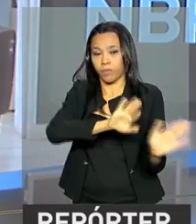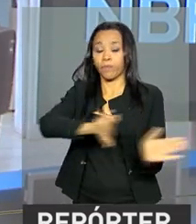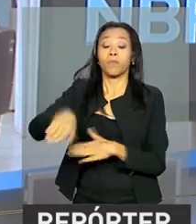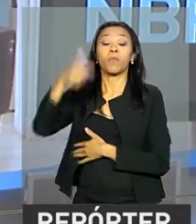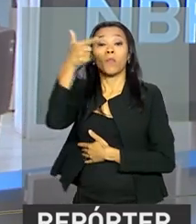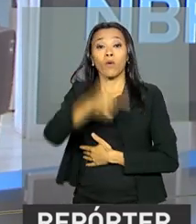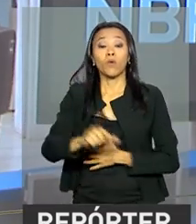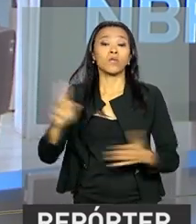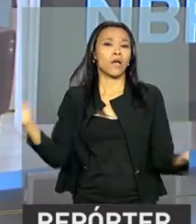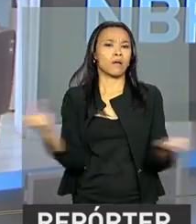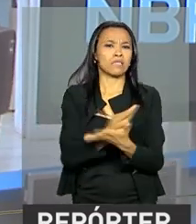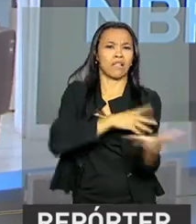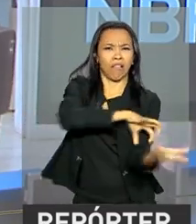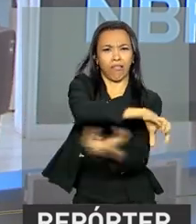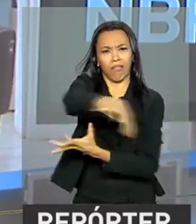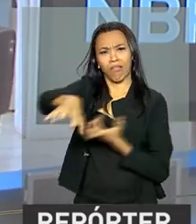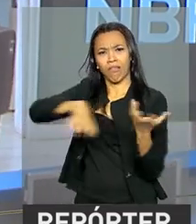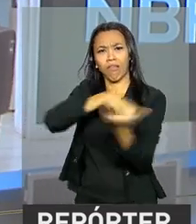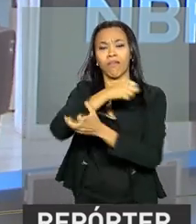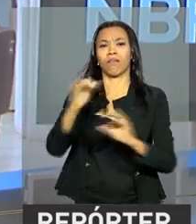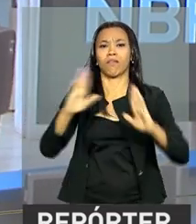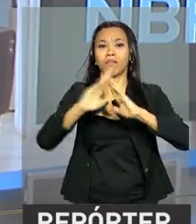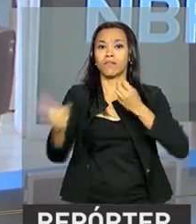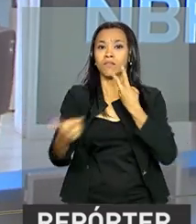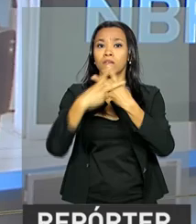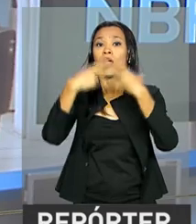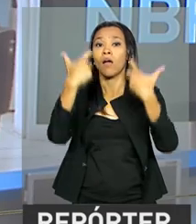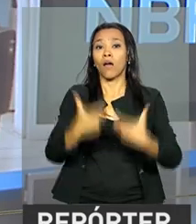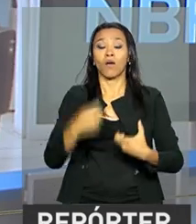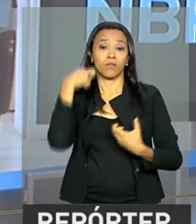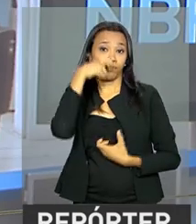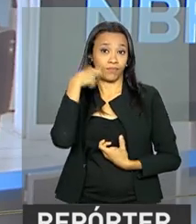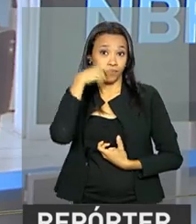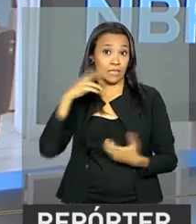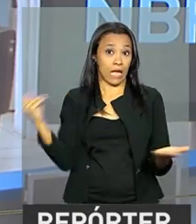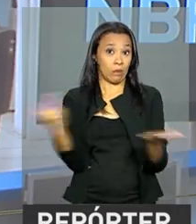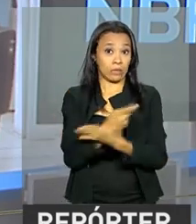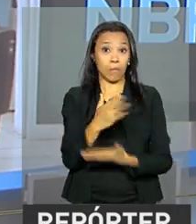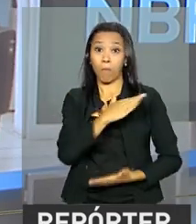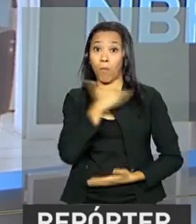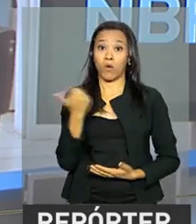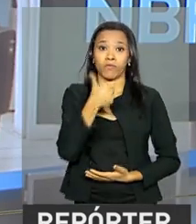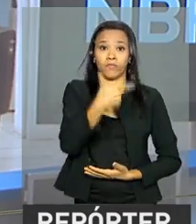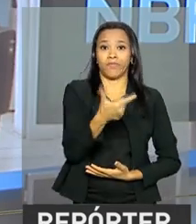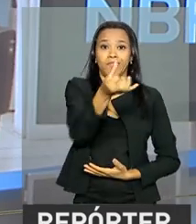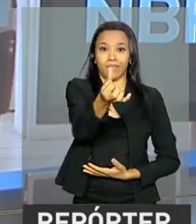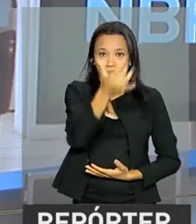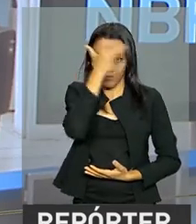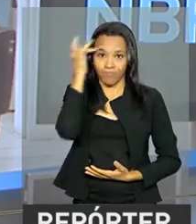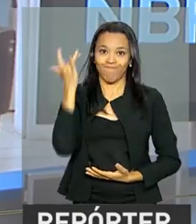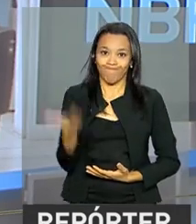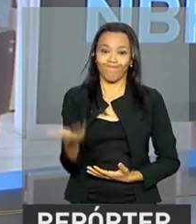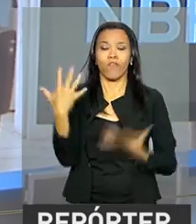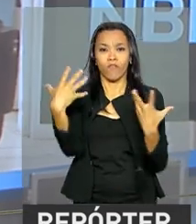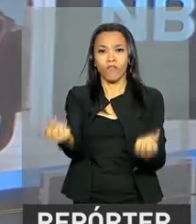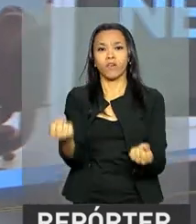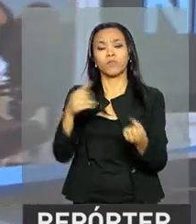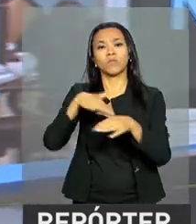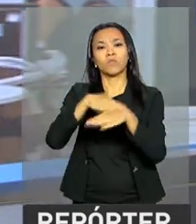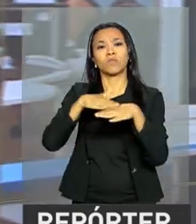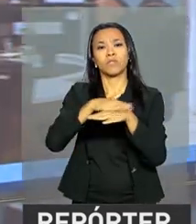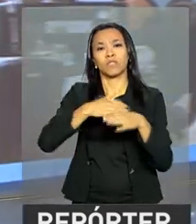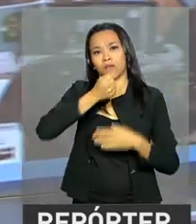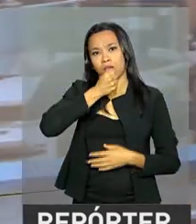alcaçus no Rio Grande do Norte no fim de semana uma rebelião deixou 26 mortos Vamos conversar agora com a repórter Paula